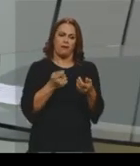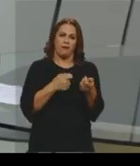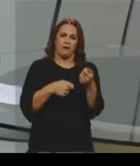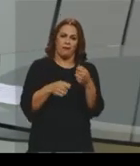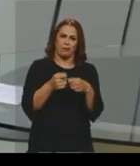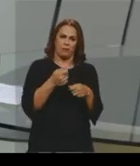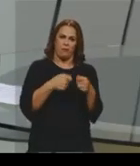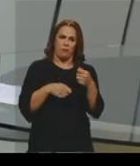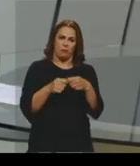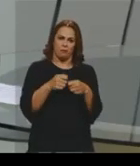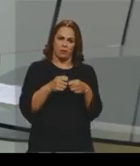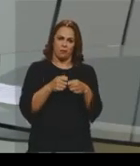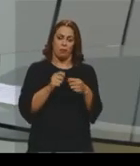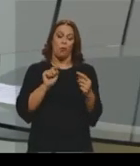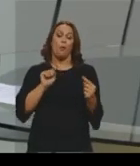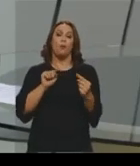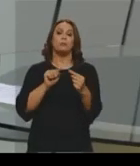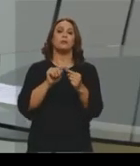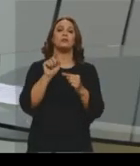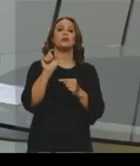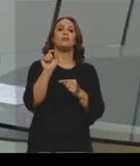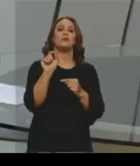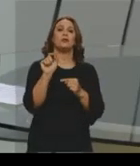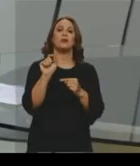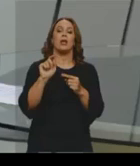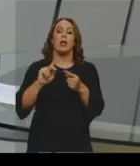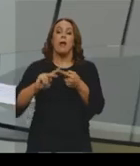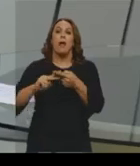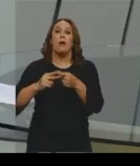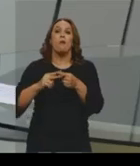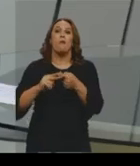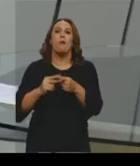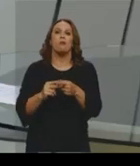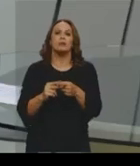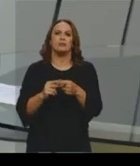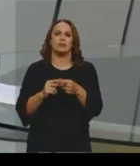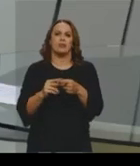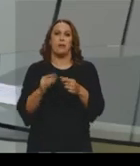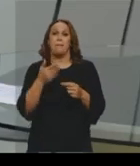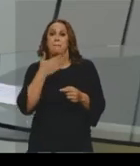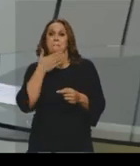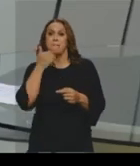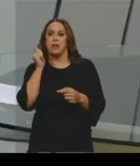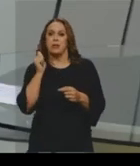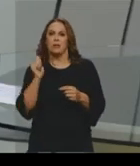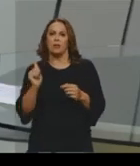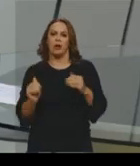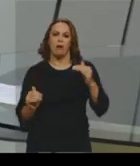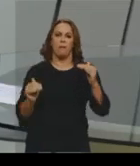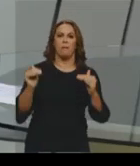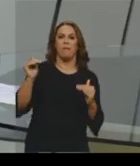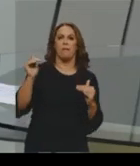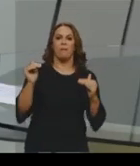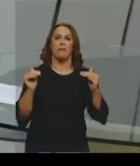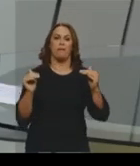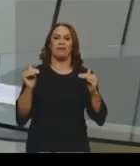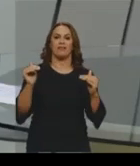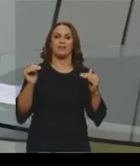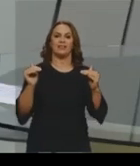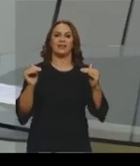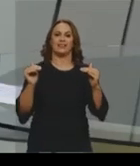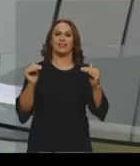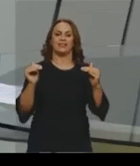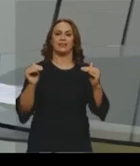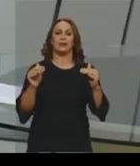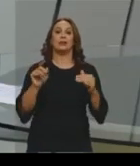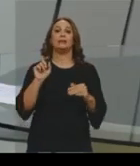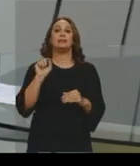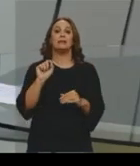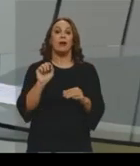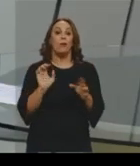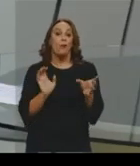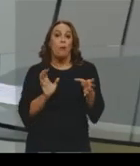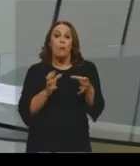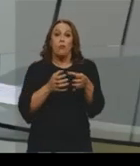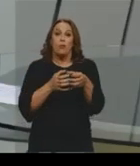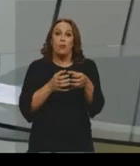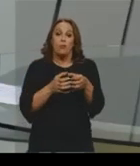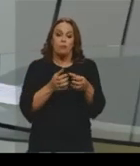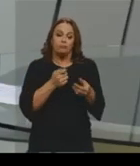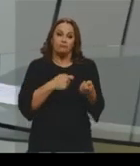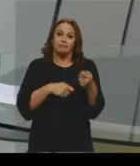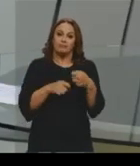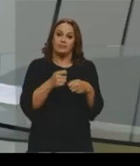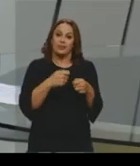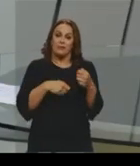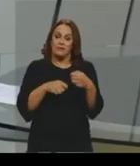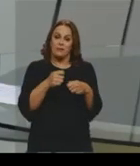menos parcialmente, essas distorções. Então, vamos dizer assim, os blocos econômicos, uma vez adotados, eles vão